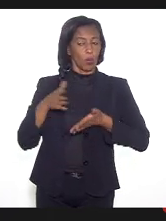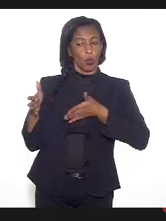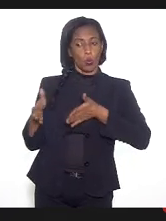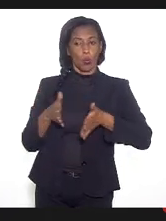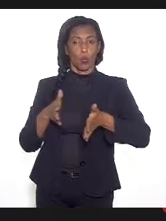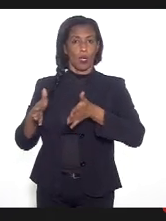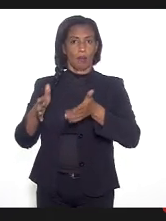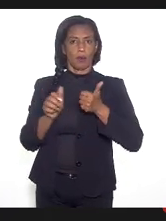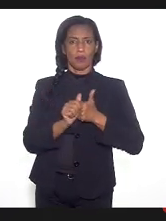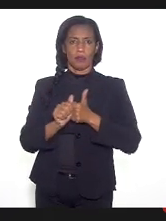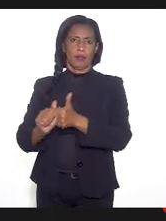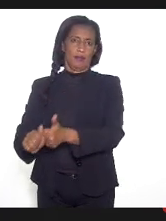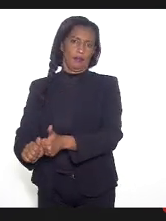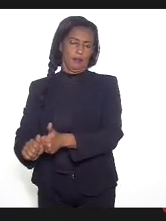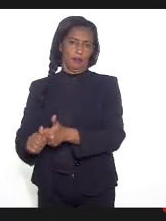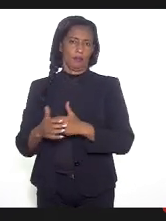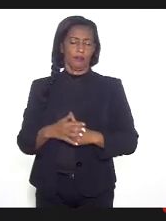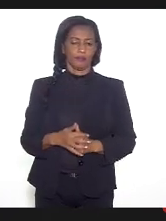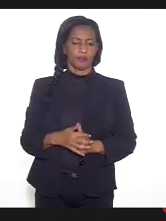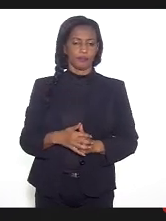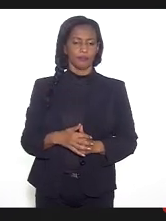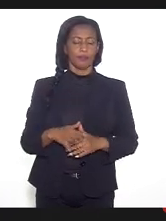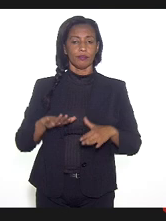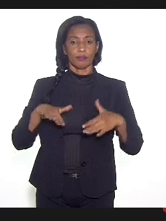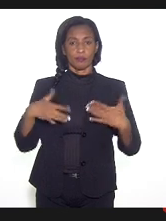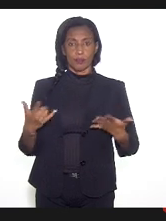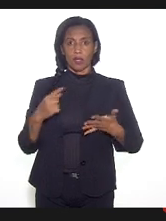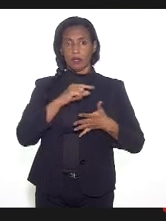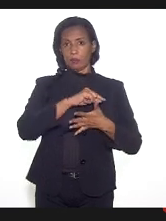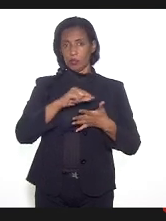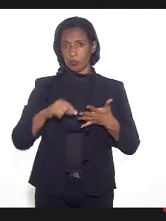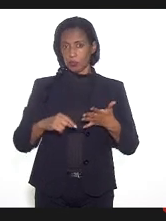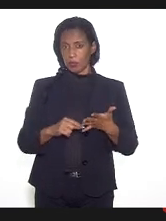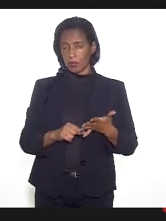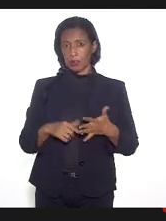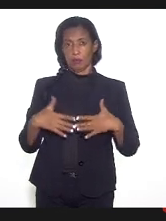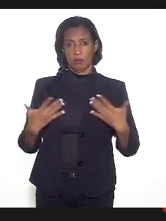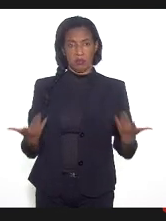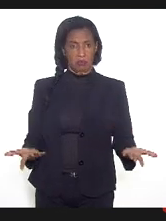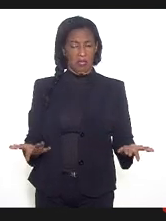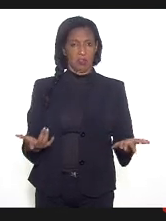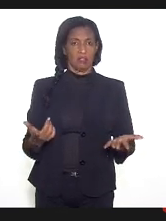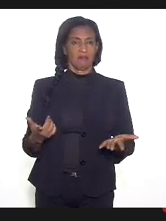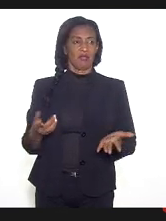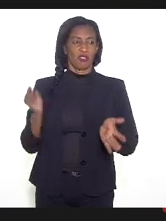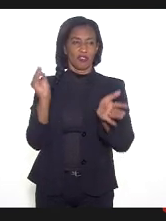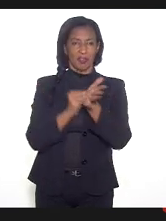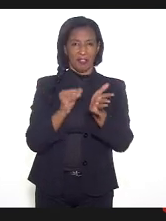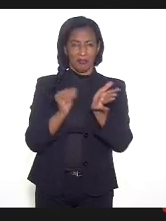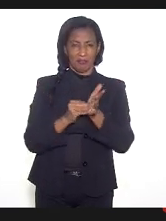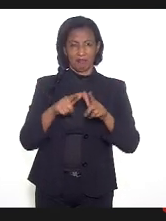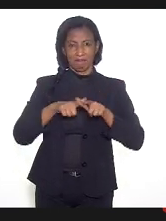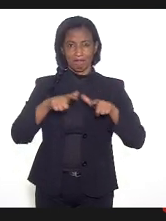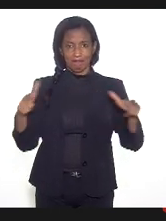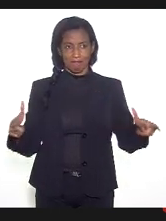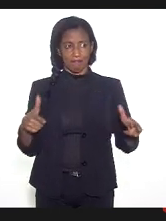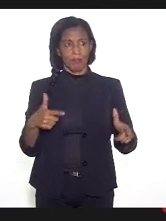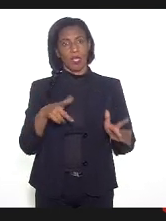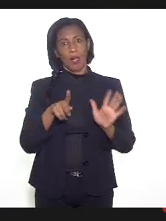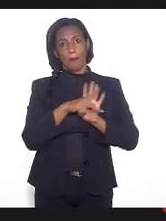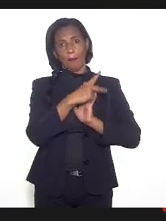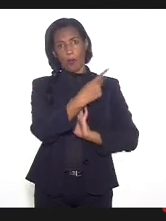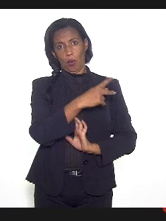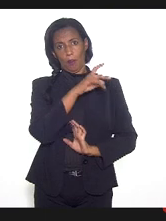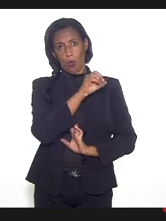caminho a ser seguido, né? Então, as minhas ponderações são essas, eu acho que o déficit é bem grande, inclusive por próprias palavras do coronel, e